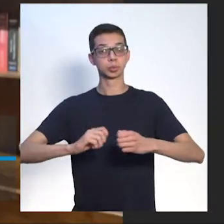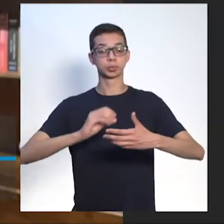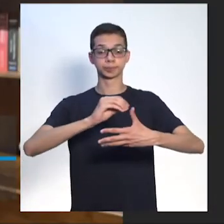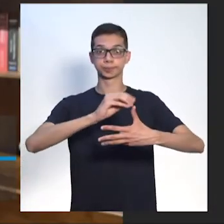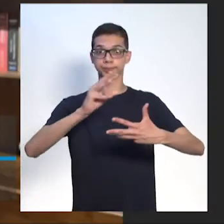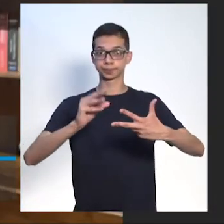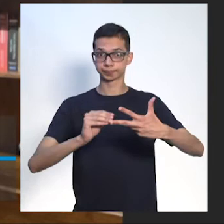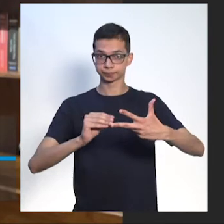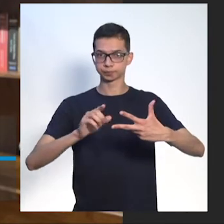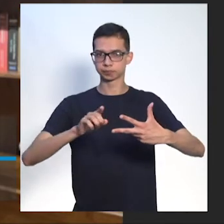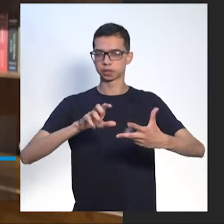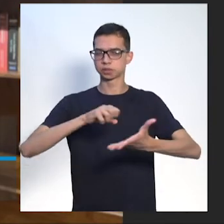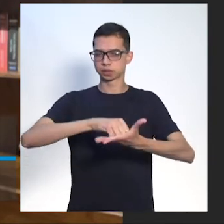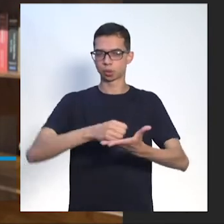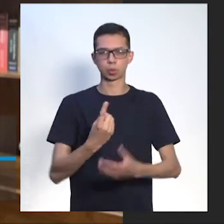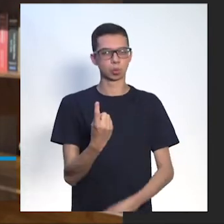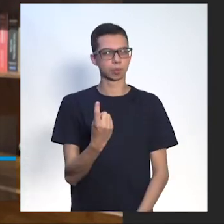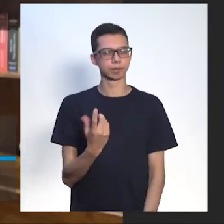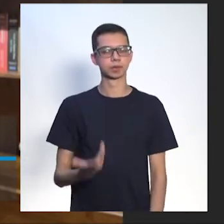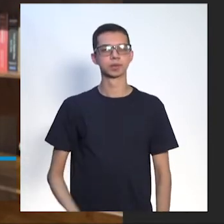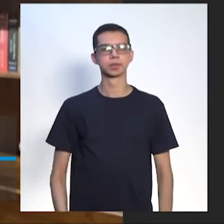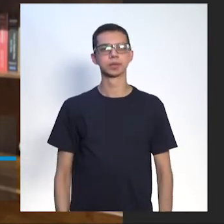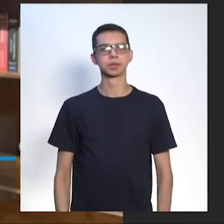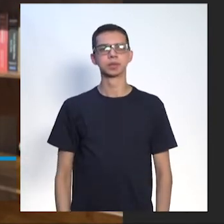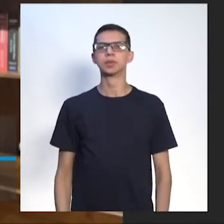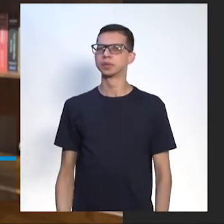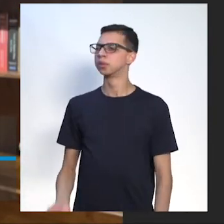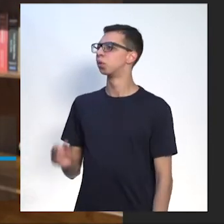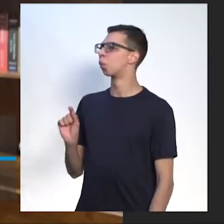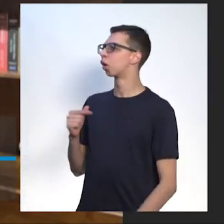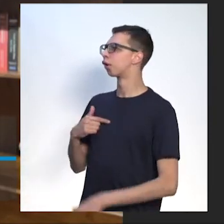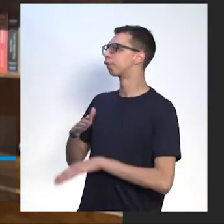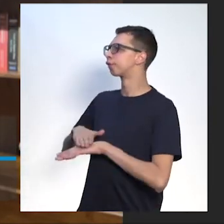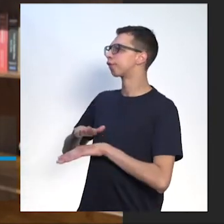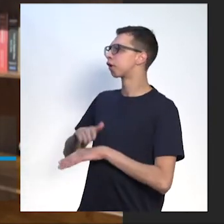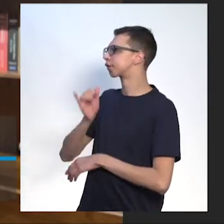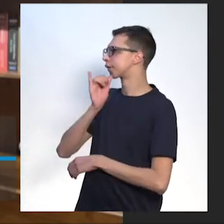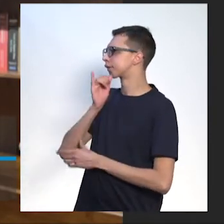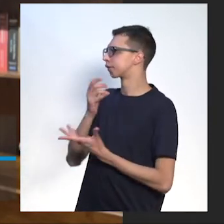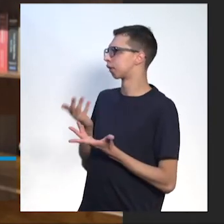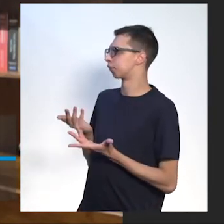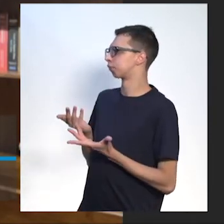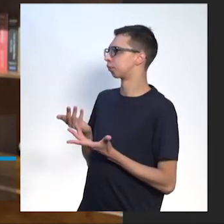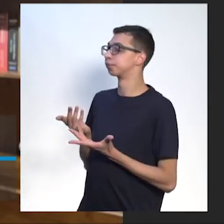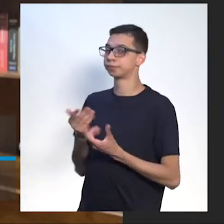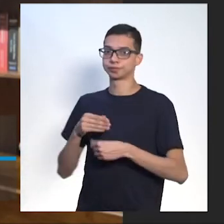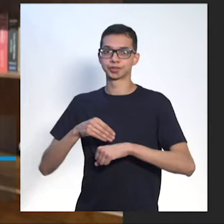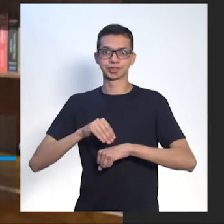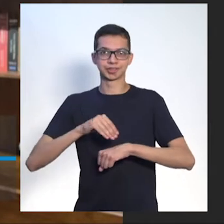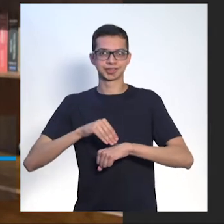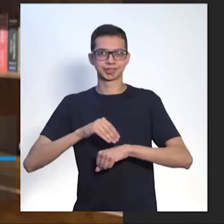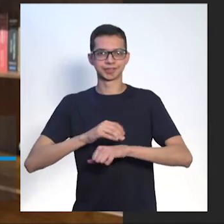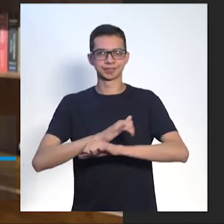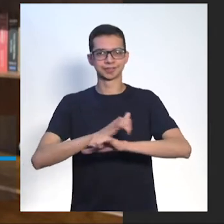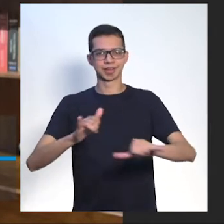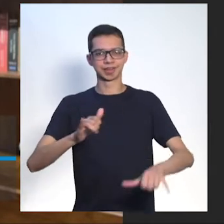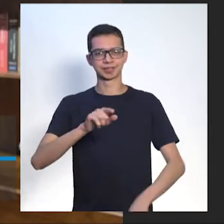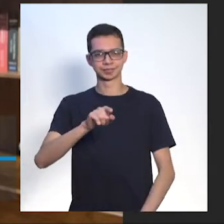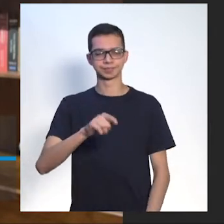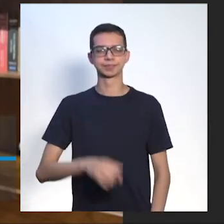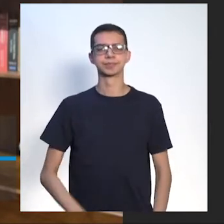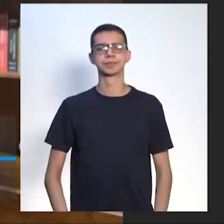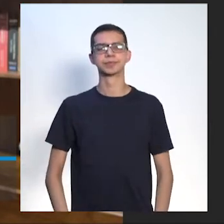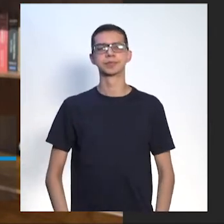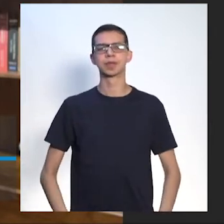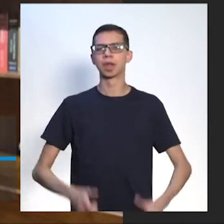só. Tadeu, o que eu faço então? Quer uma sugestão? Começa a pegar e procurar em torno de onde